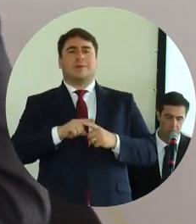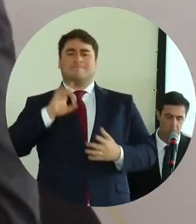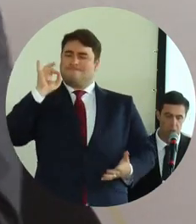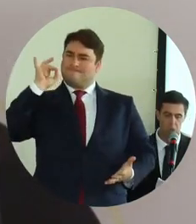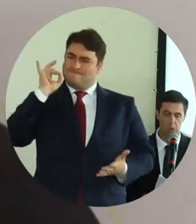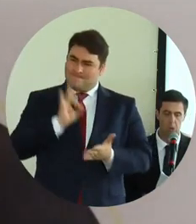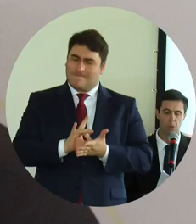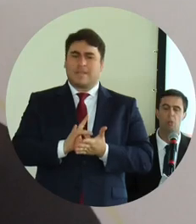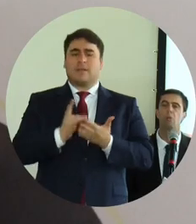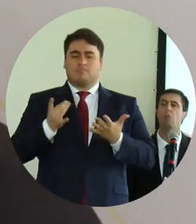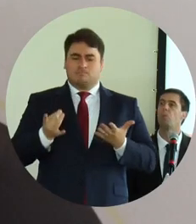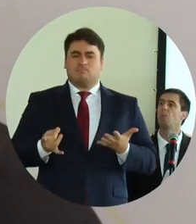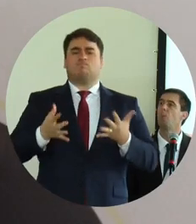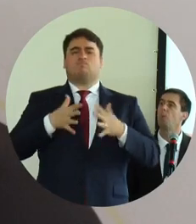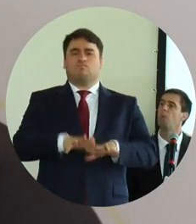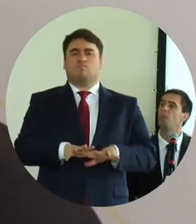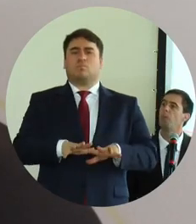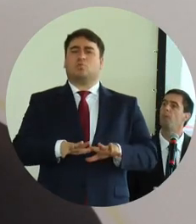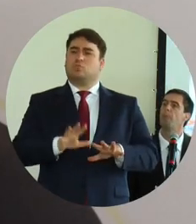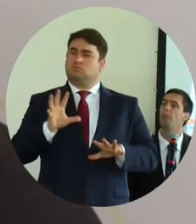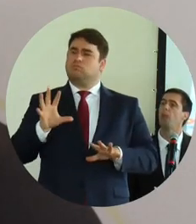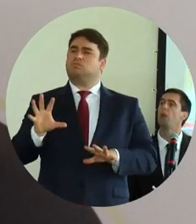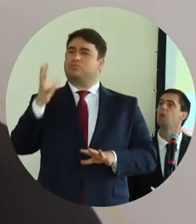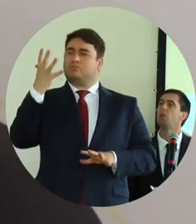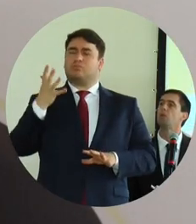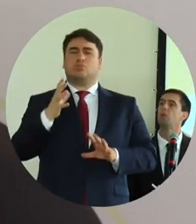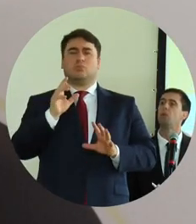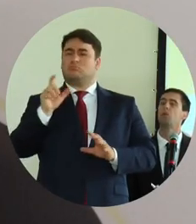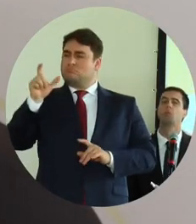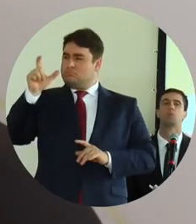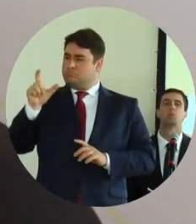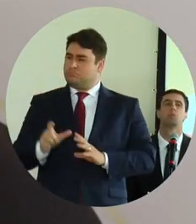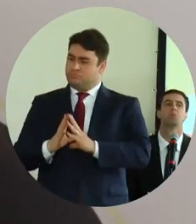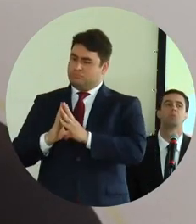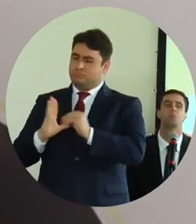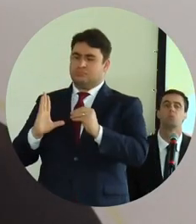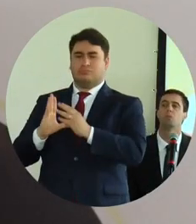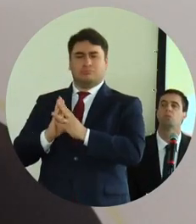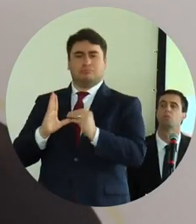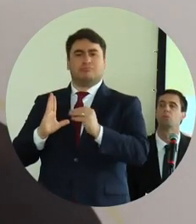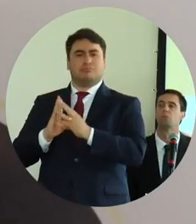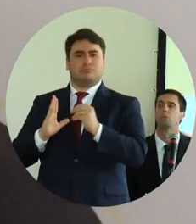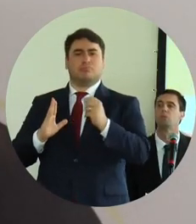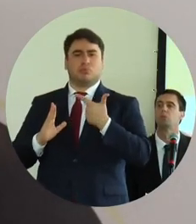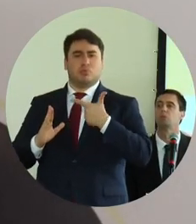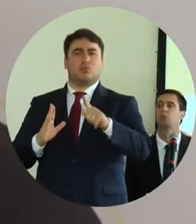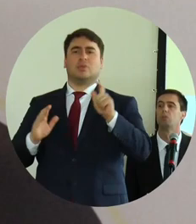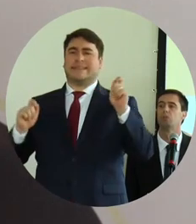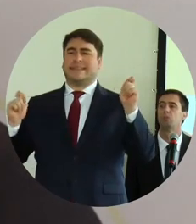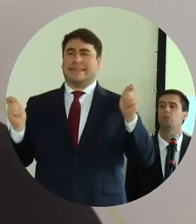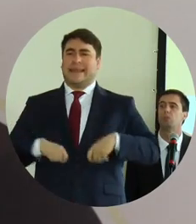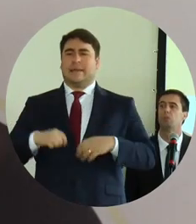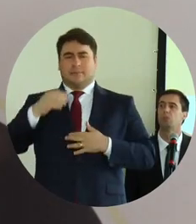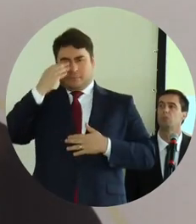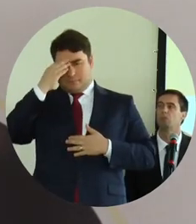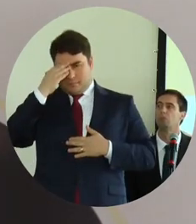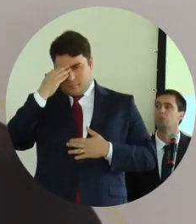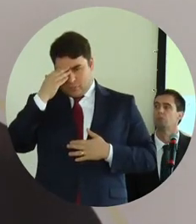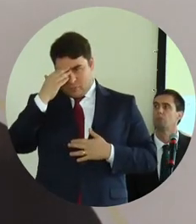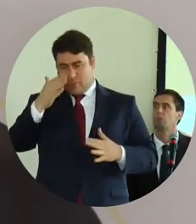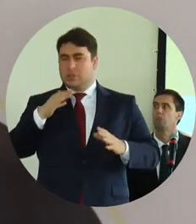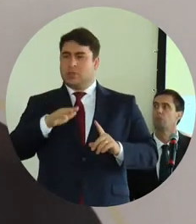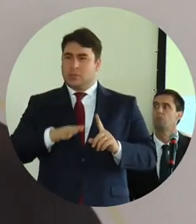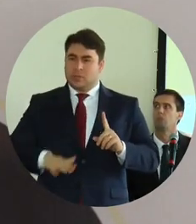fato uma inclusão acontecendo e dando exemplo para que todos os outros possam fazer igual. Muito obrigado por